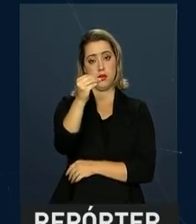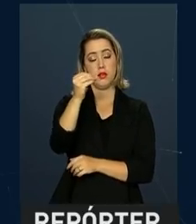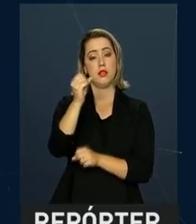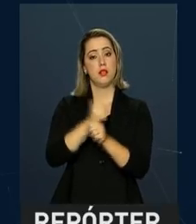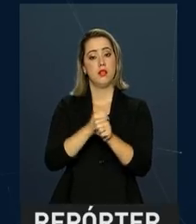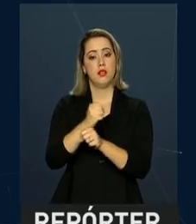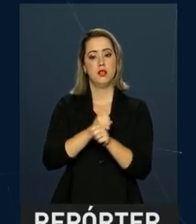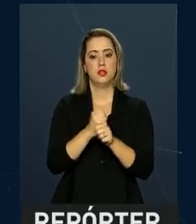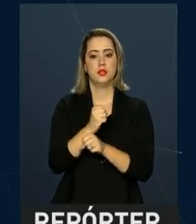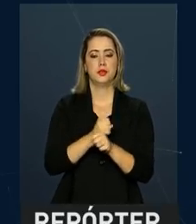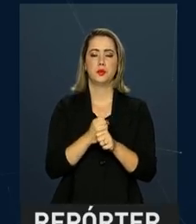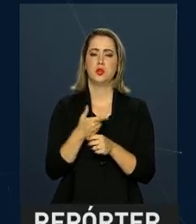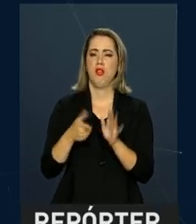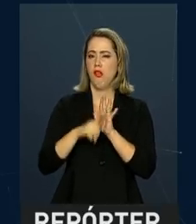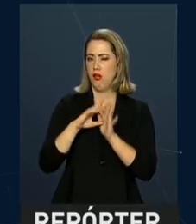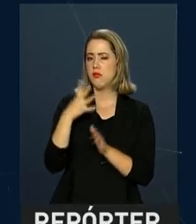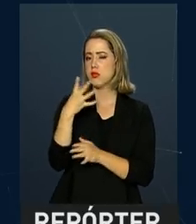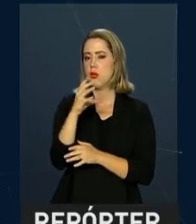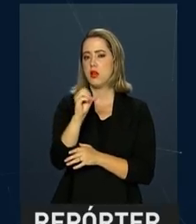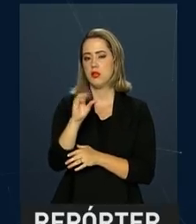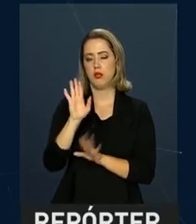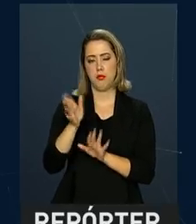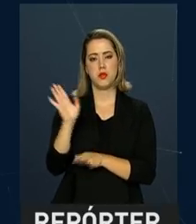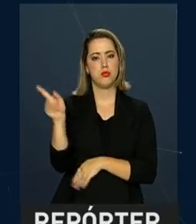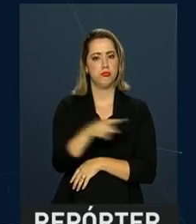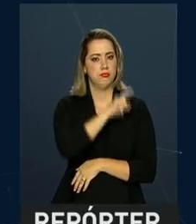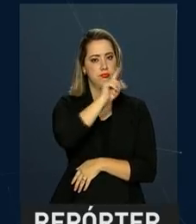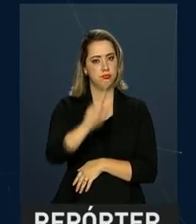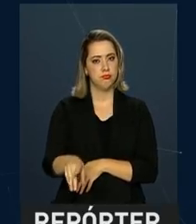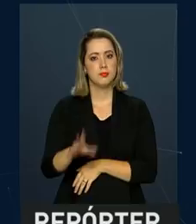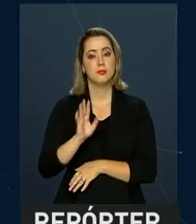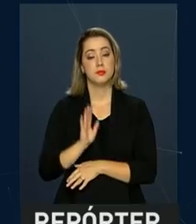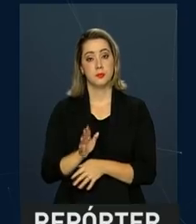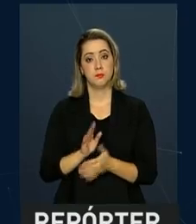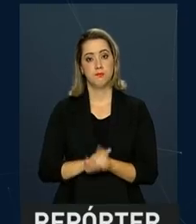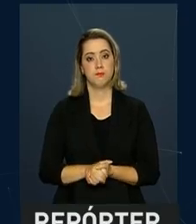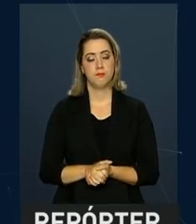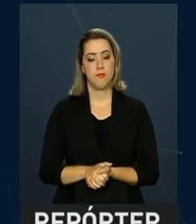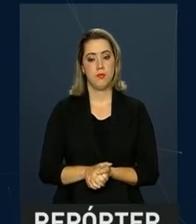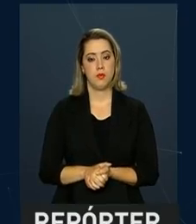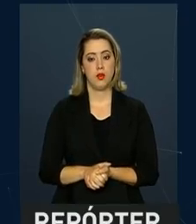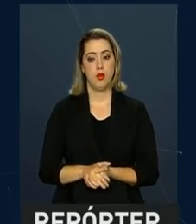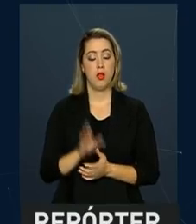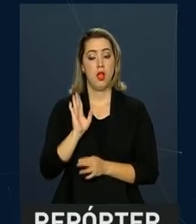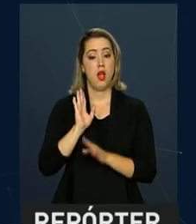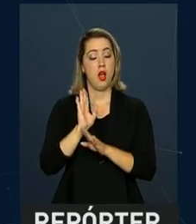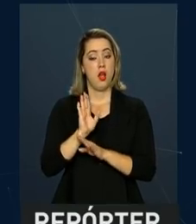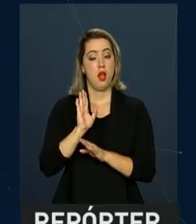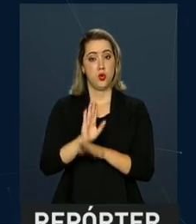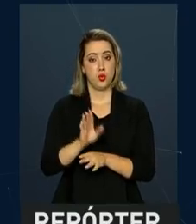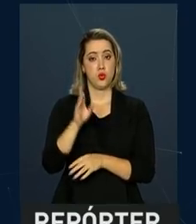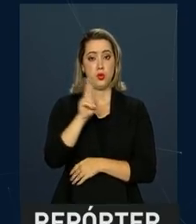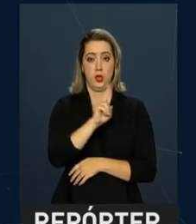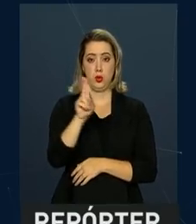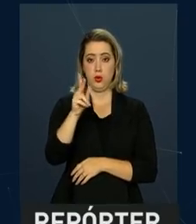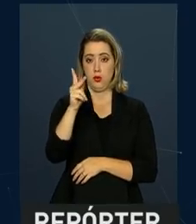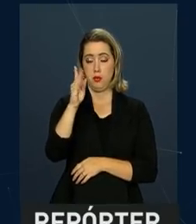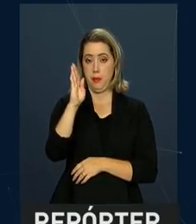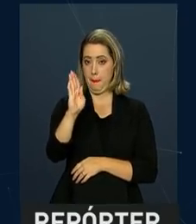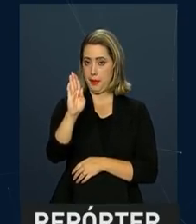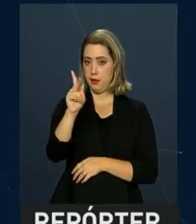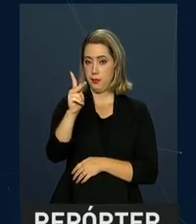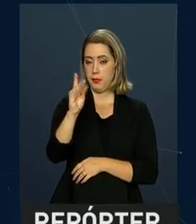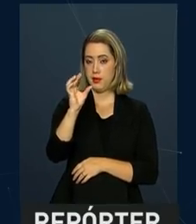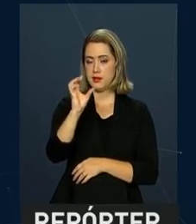não 49 anos, como estava previsto na proposta original. O benefício de prestação continuada